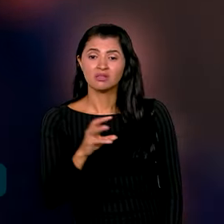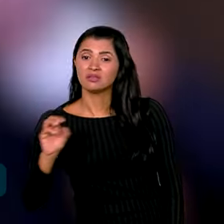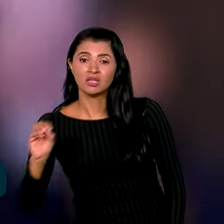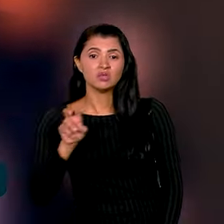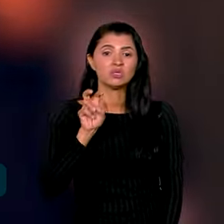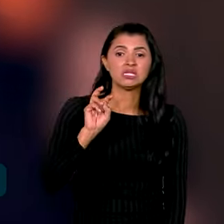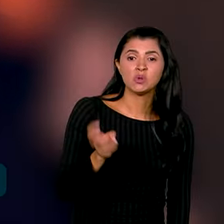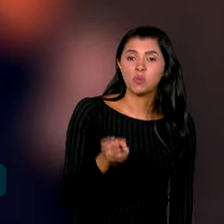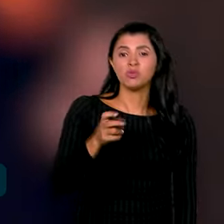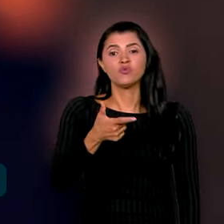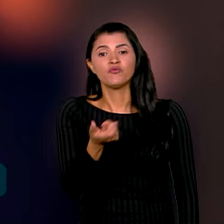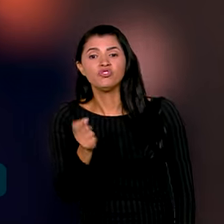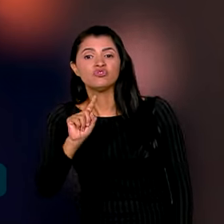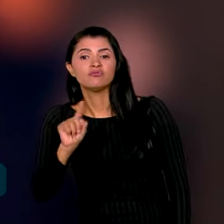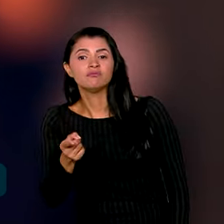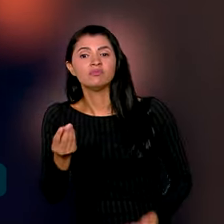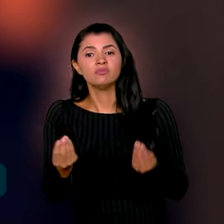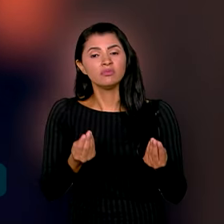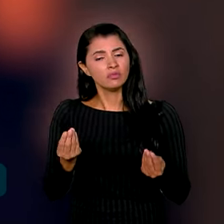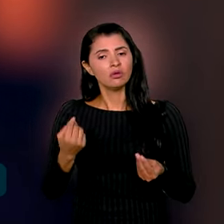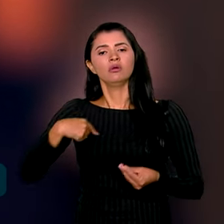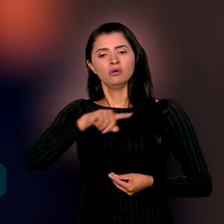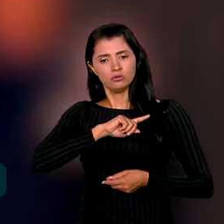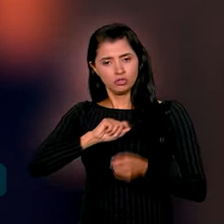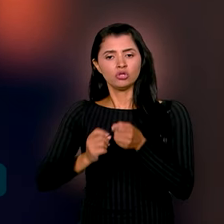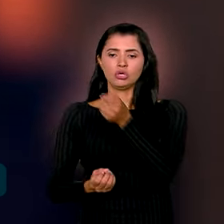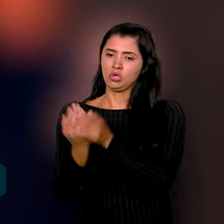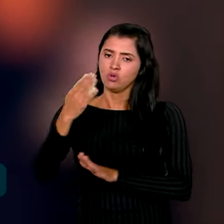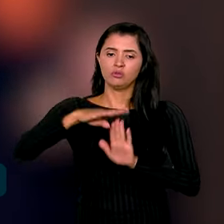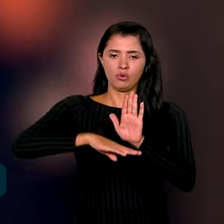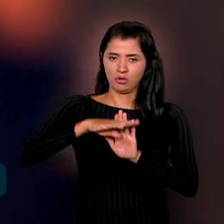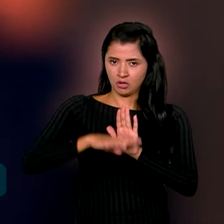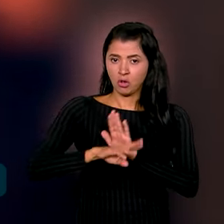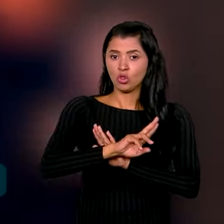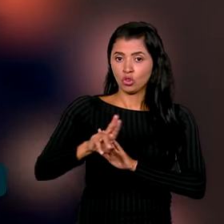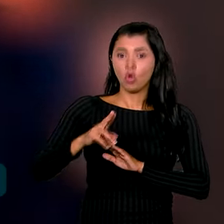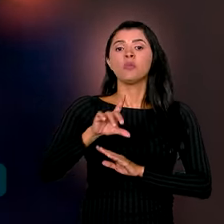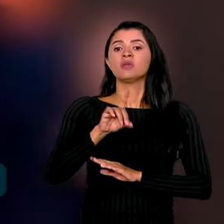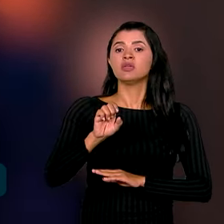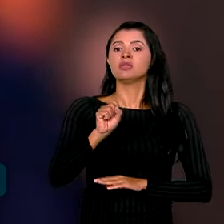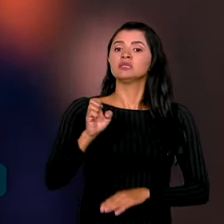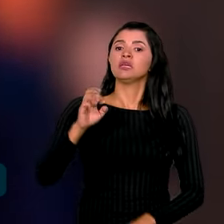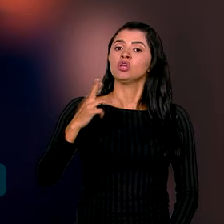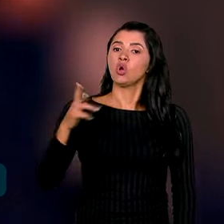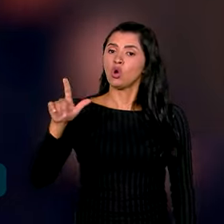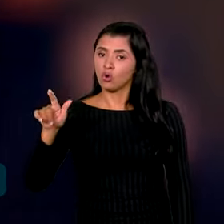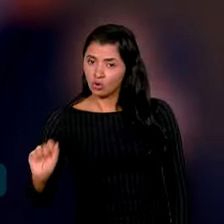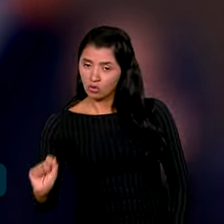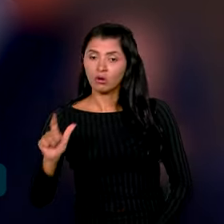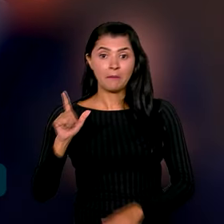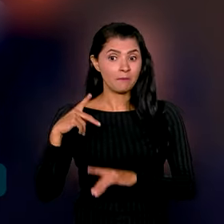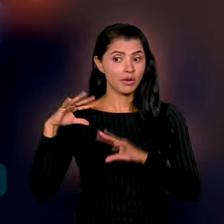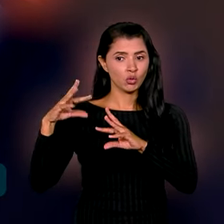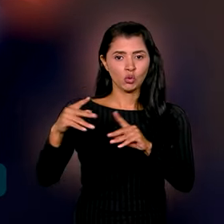5 mil, 20 mil. Então, nós fizemos esse programa chamado Desenrola, fizemos ele para a sociedade como um todo e